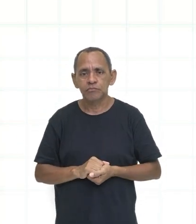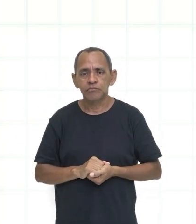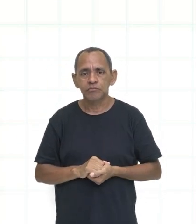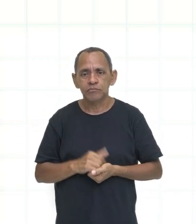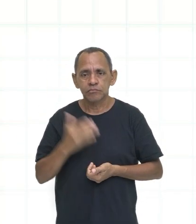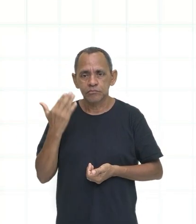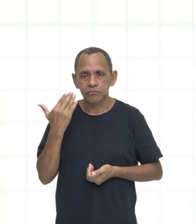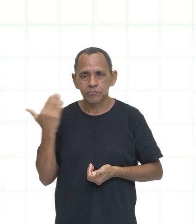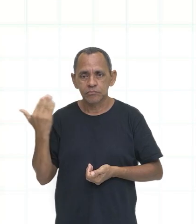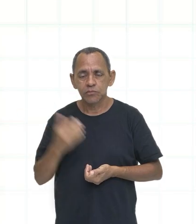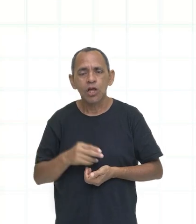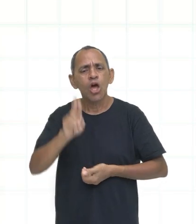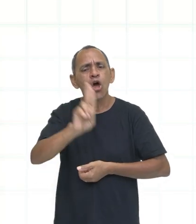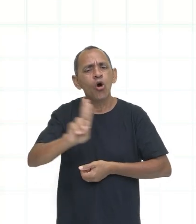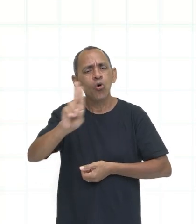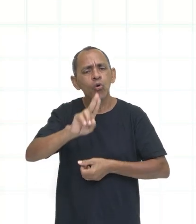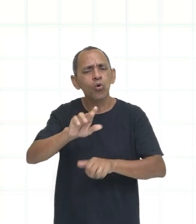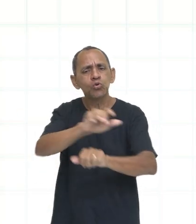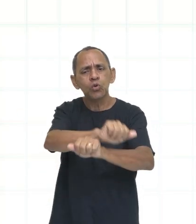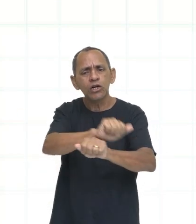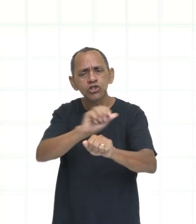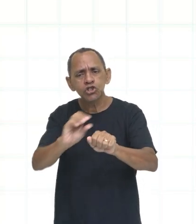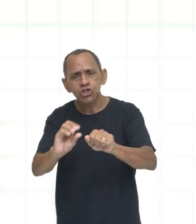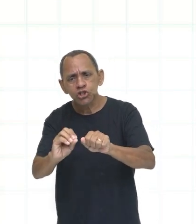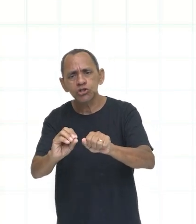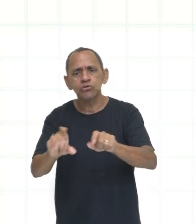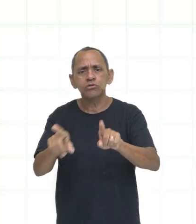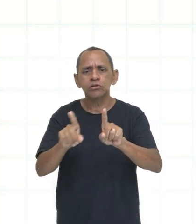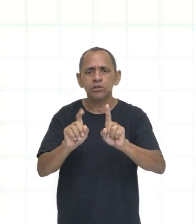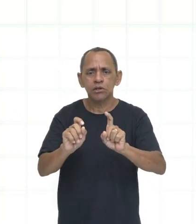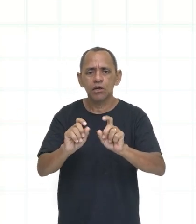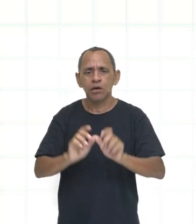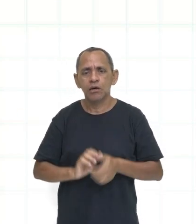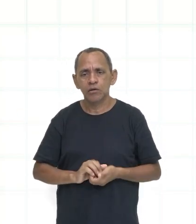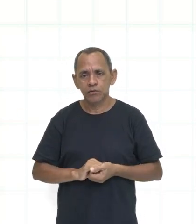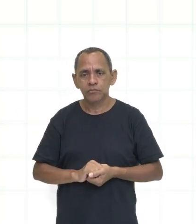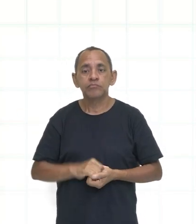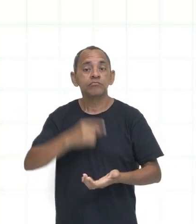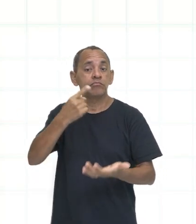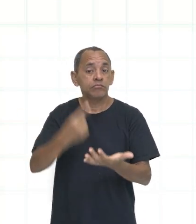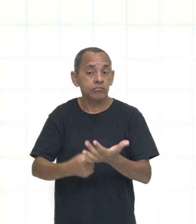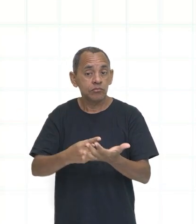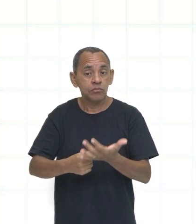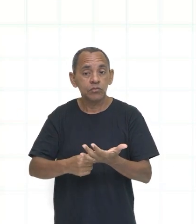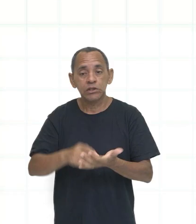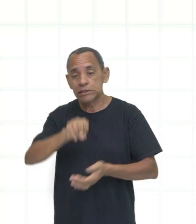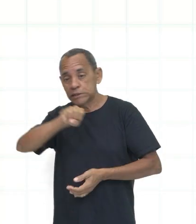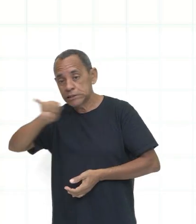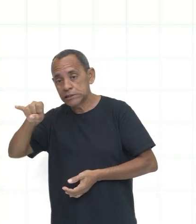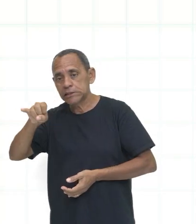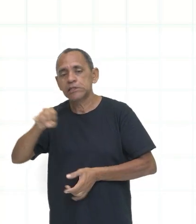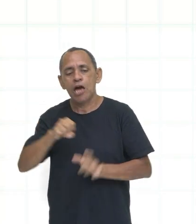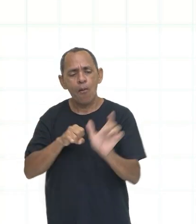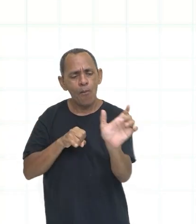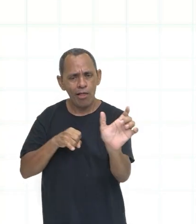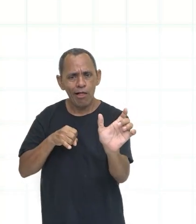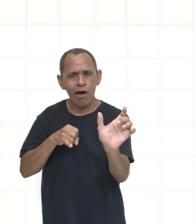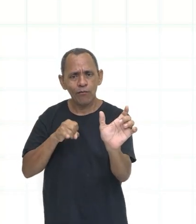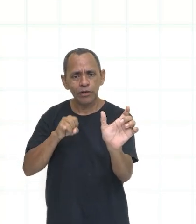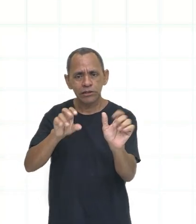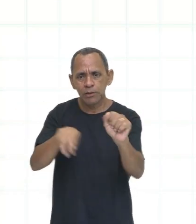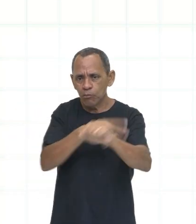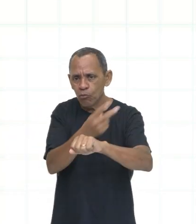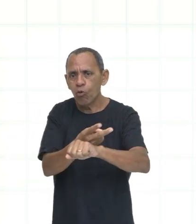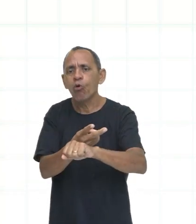ó. Eu utilizo o artigo indefinido a, né, ou a, quando a palavra na sequência for